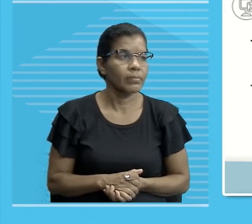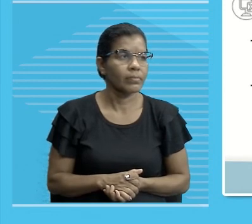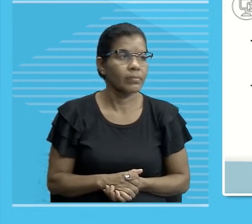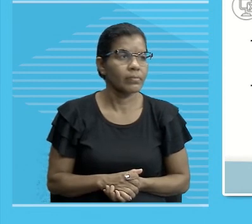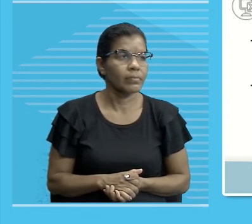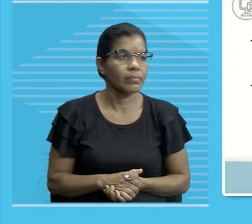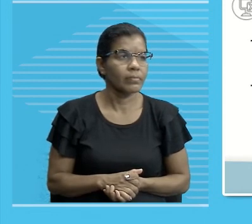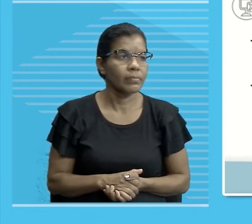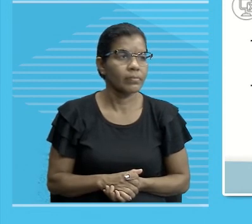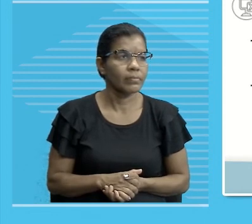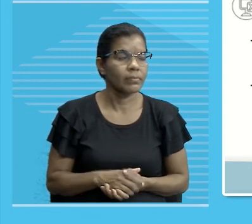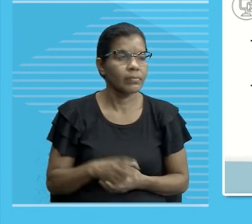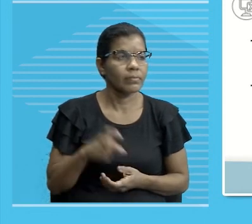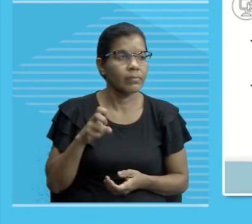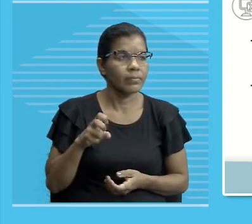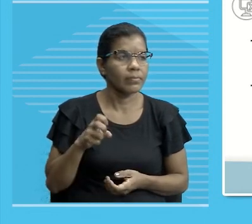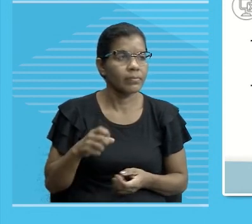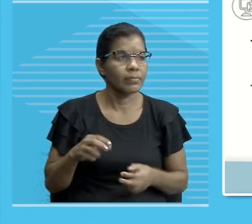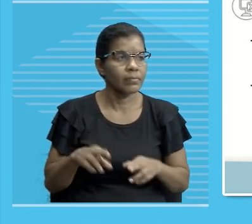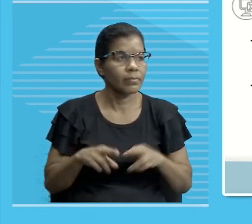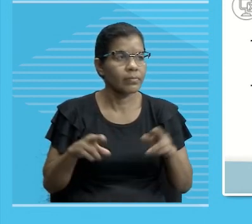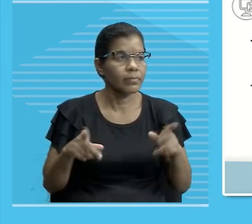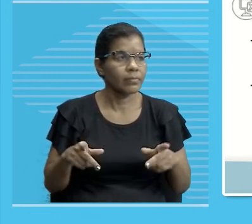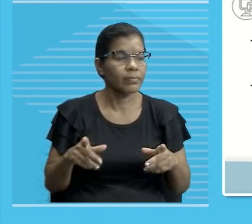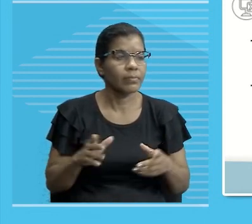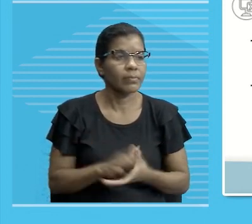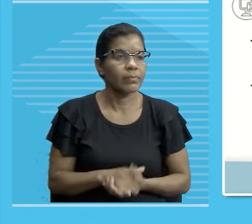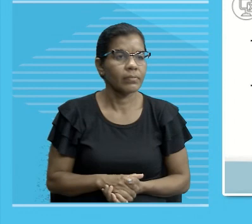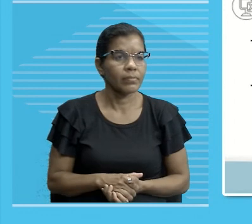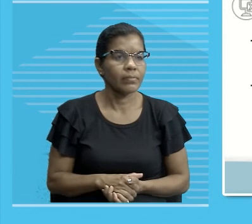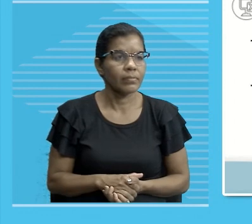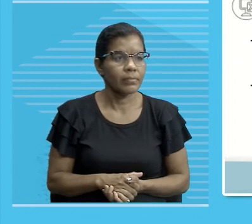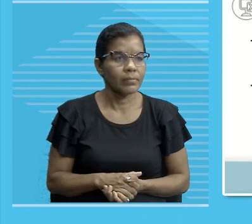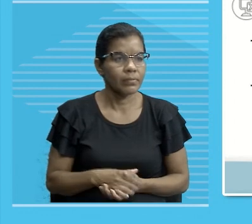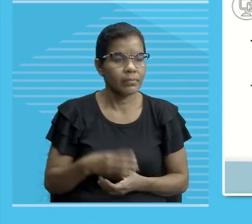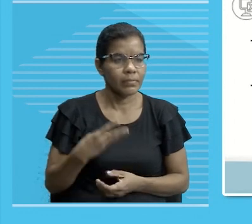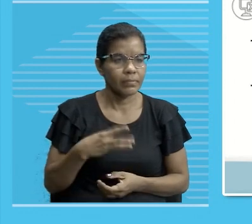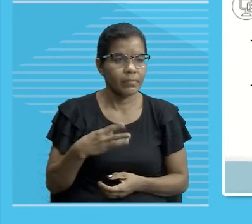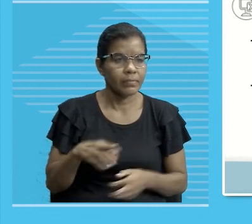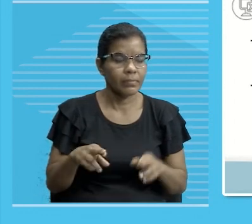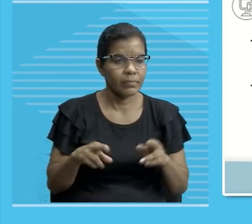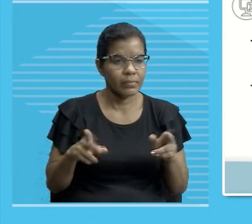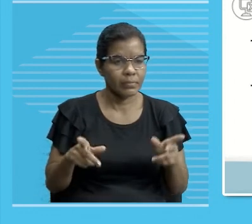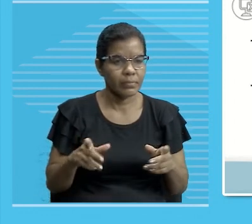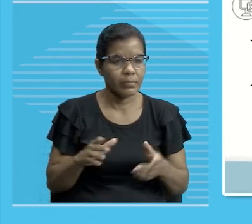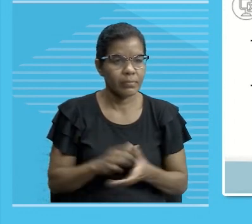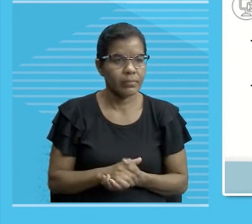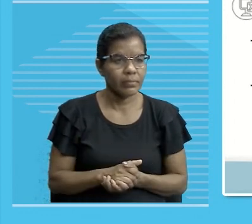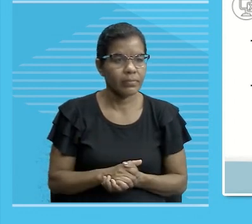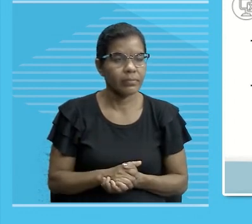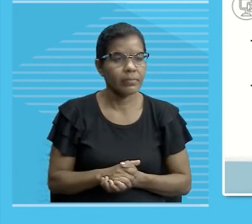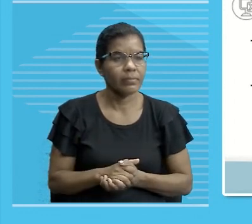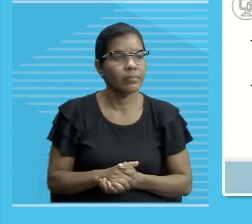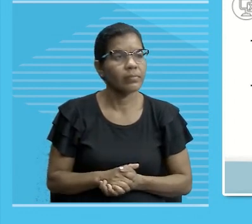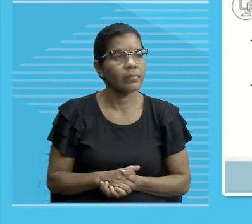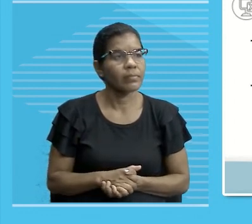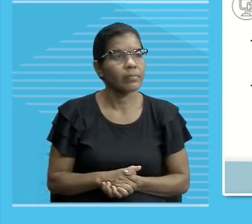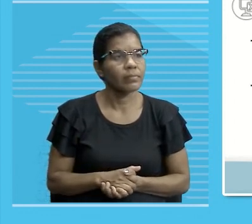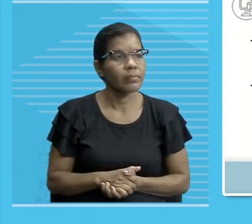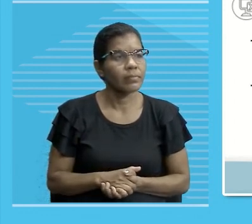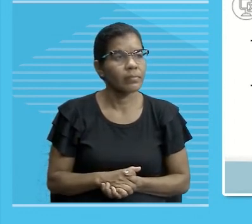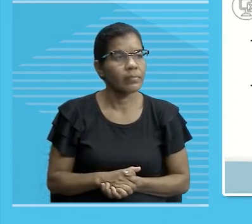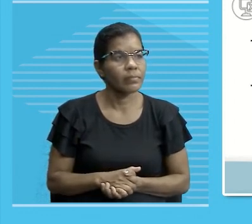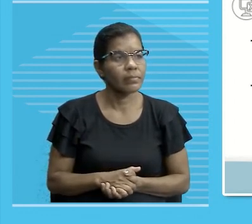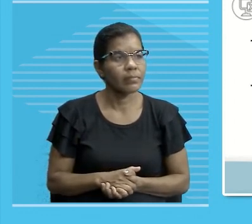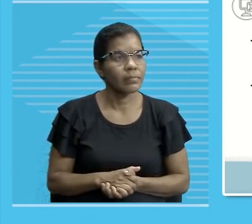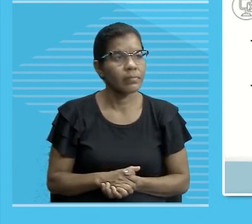aí 5 diferentes, 5 não, 3, né? Diferentes ocorrências, sobrecarga de